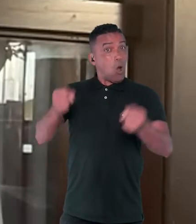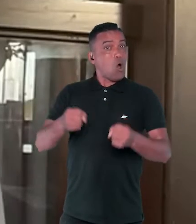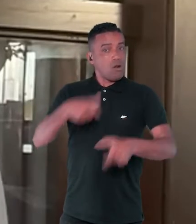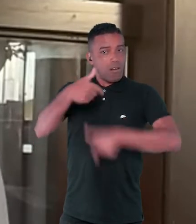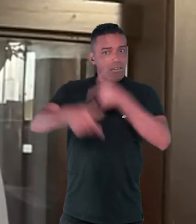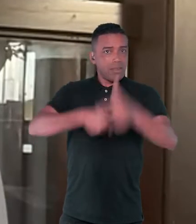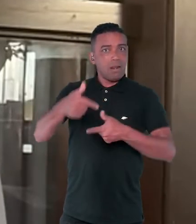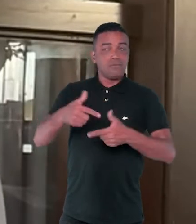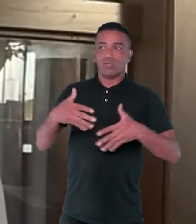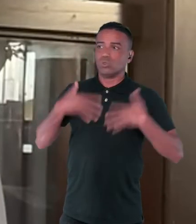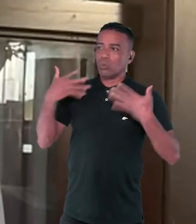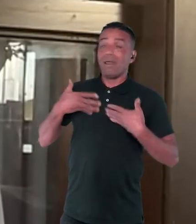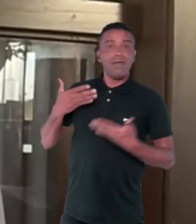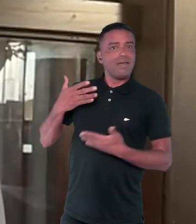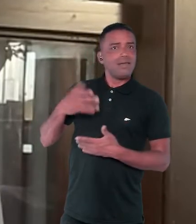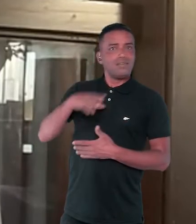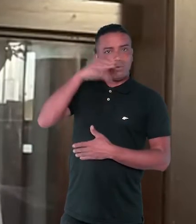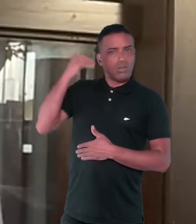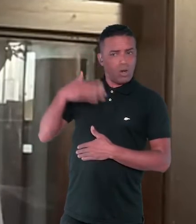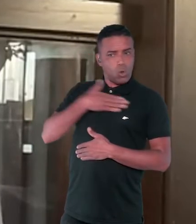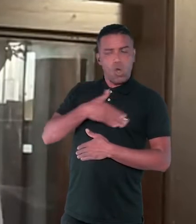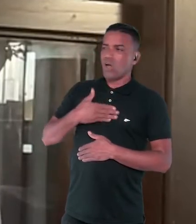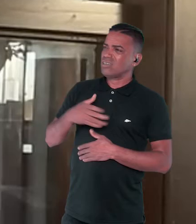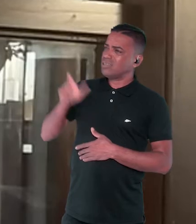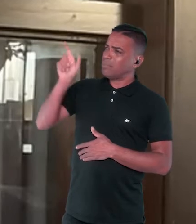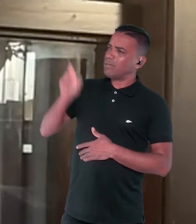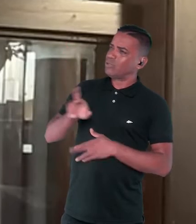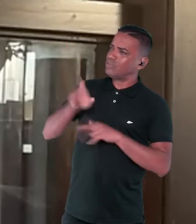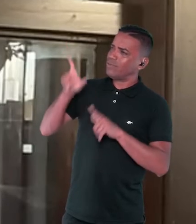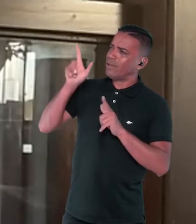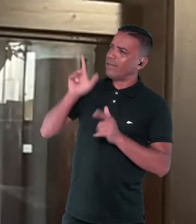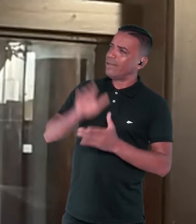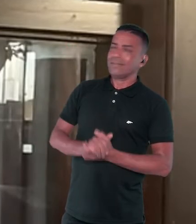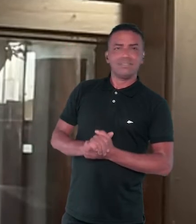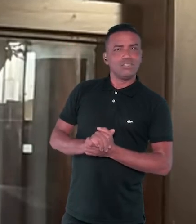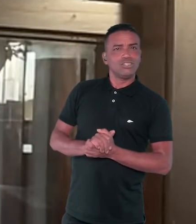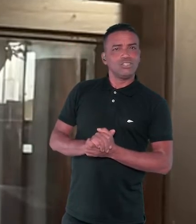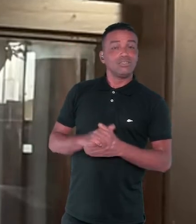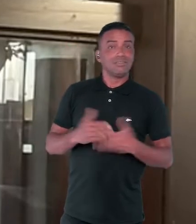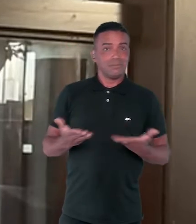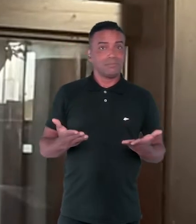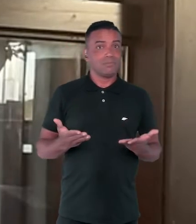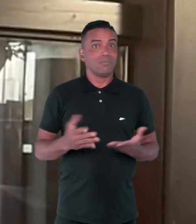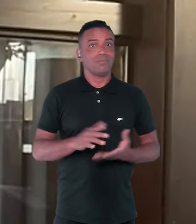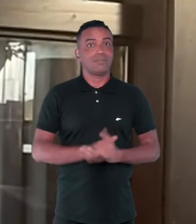você se surpreende com alguém que gosta. Você fala assim, uma pessoa diferente, foi o último na minha vida.